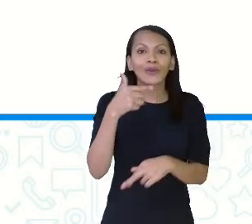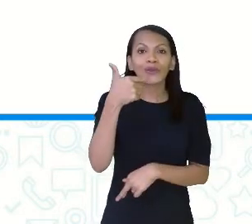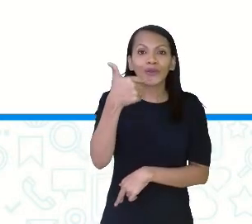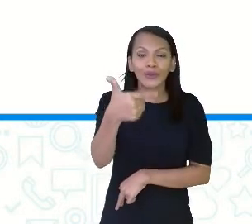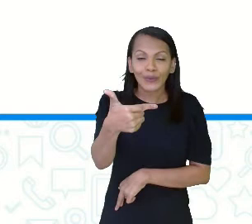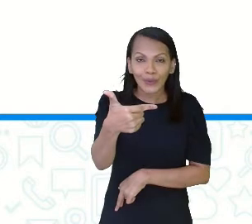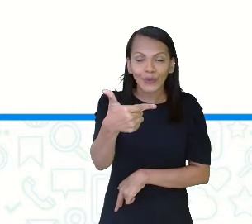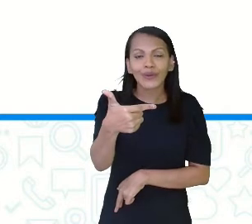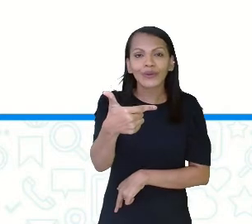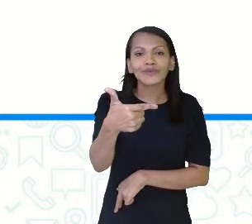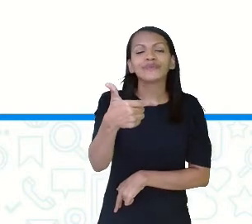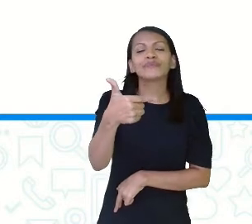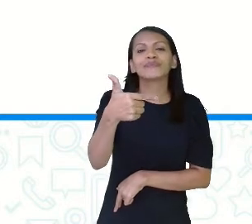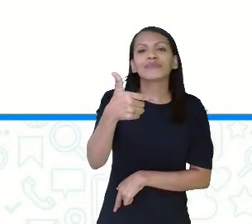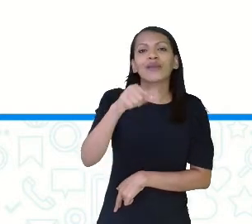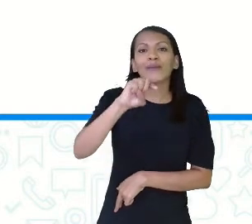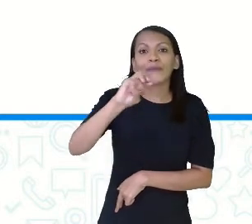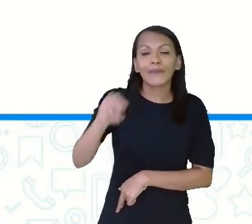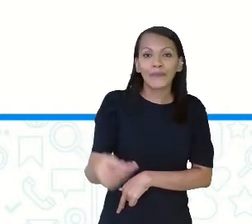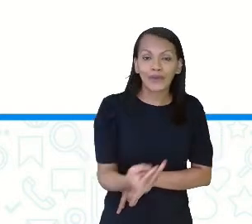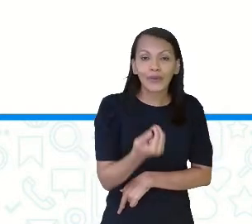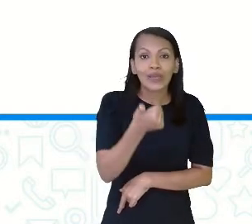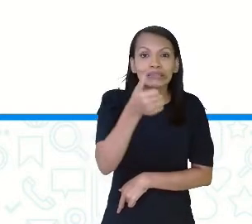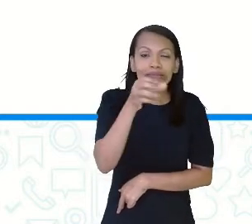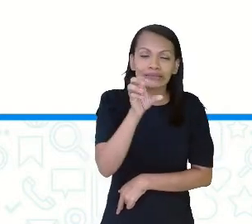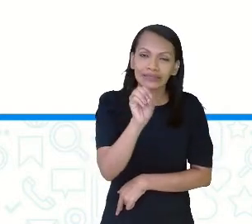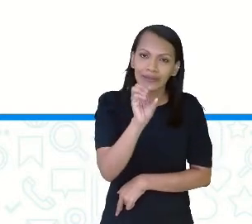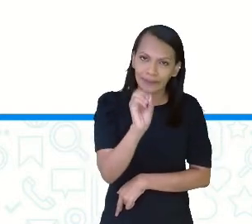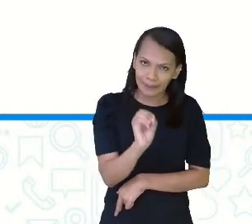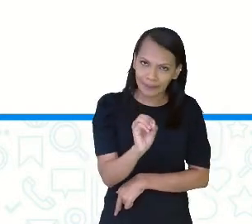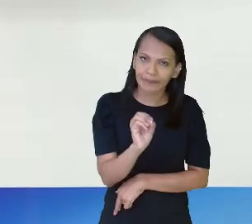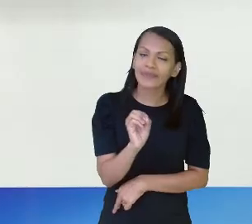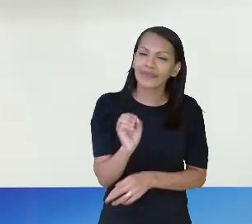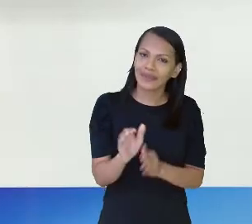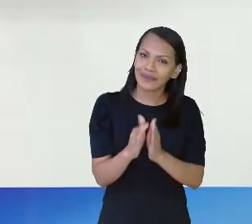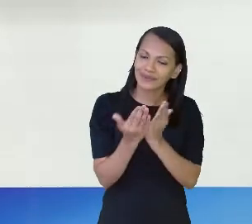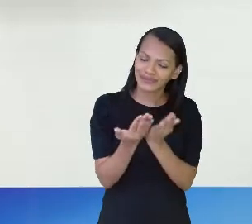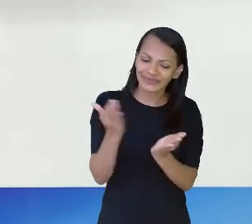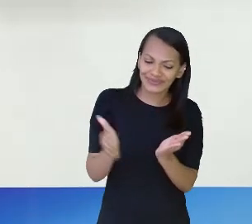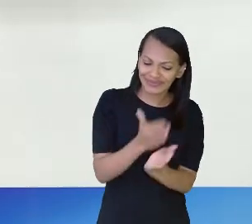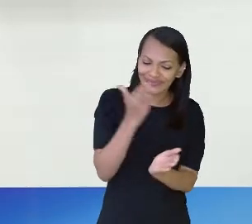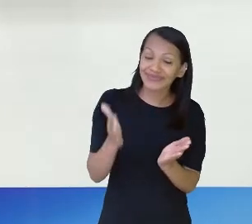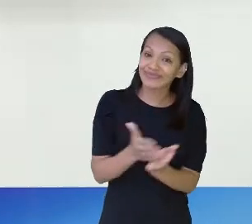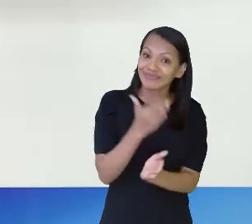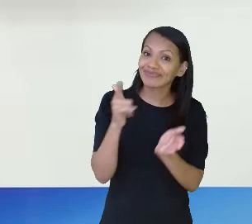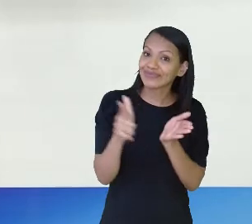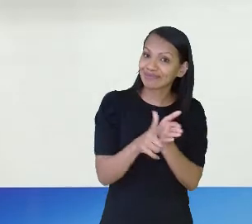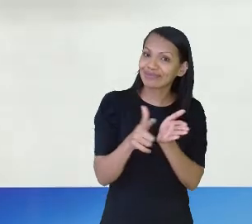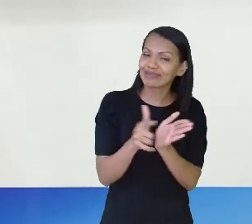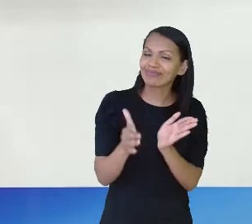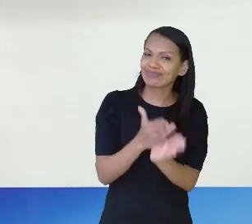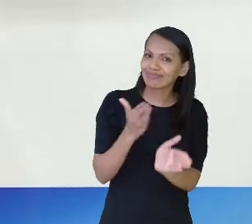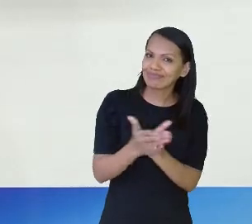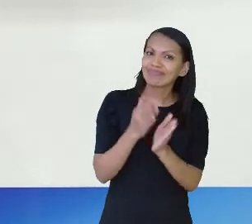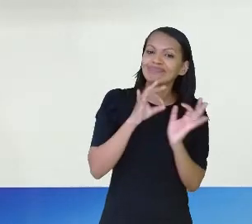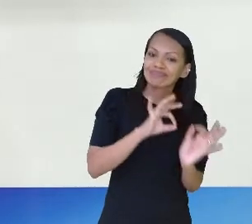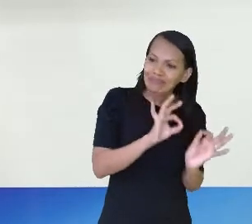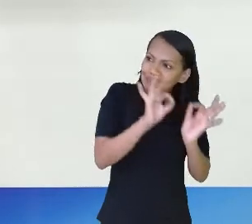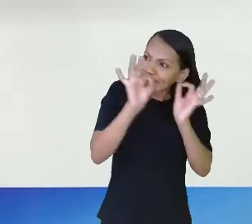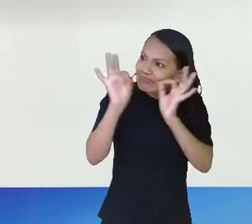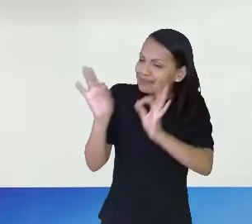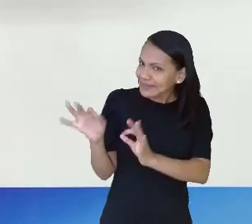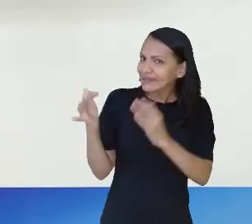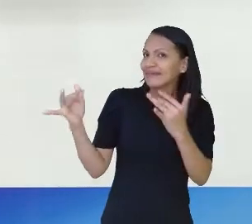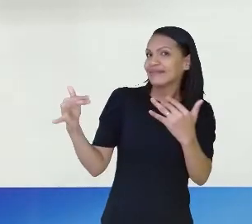2.100 páginas. Os 6 livros, tá? Pedro está de parabéns, está acompanhando, está atento, né?